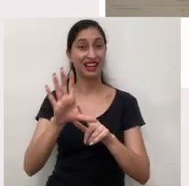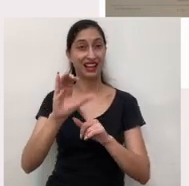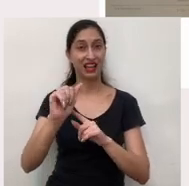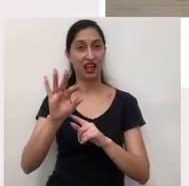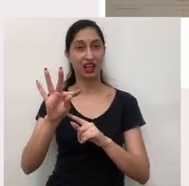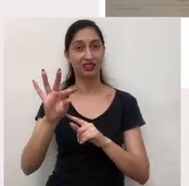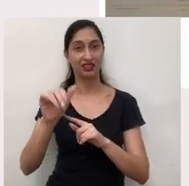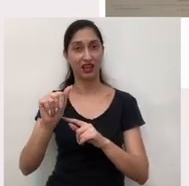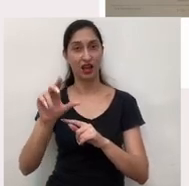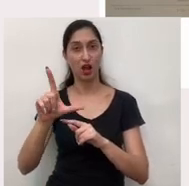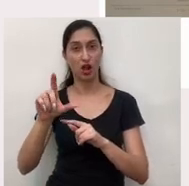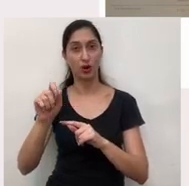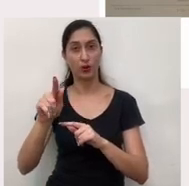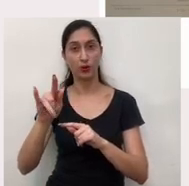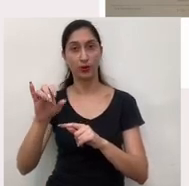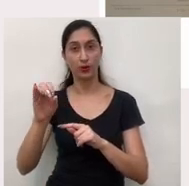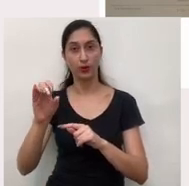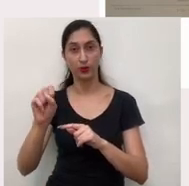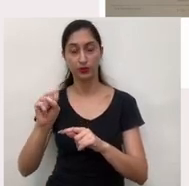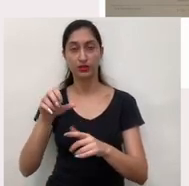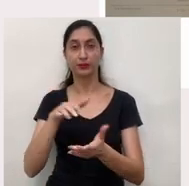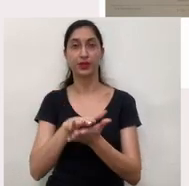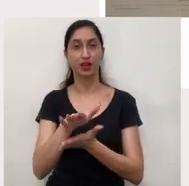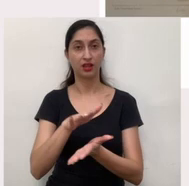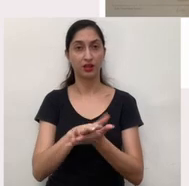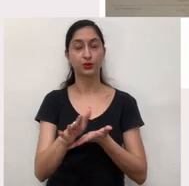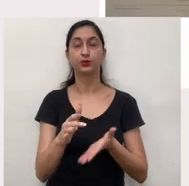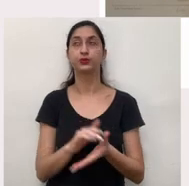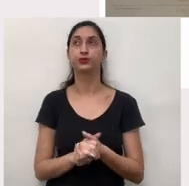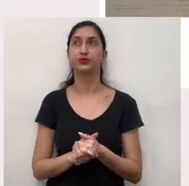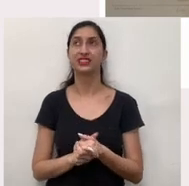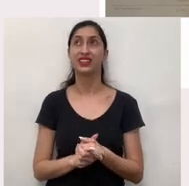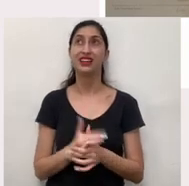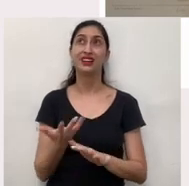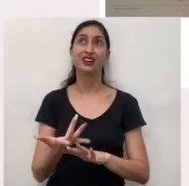Então, isso era uma coisa que, naquele momento, né, eu estava,